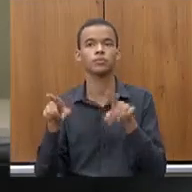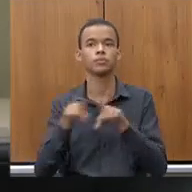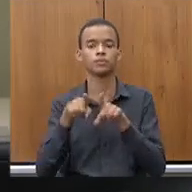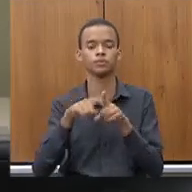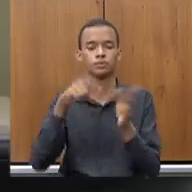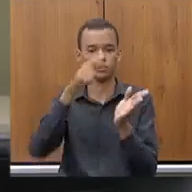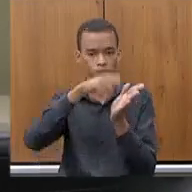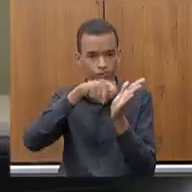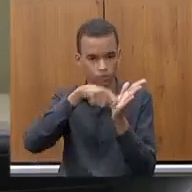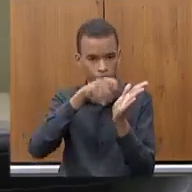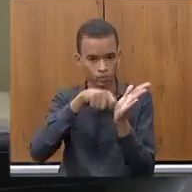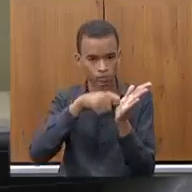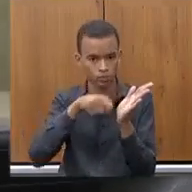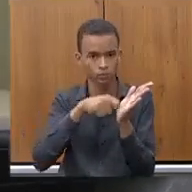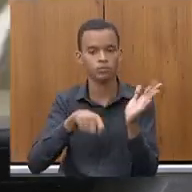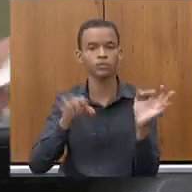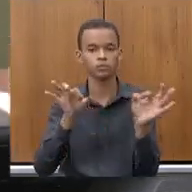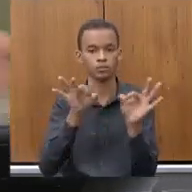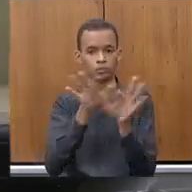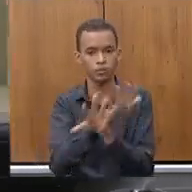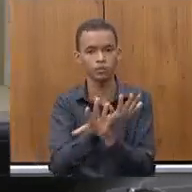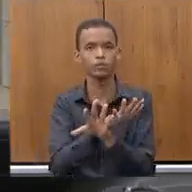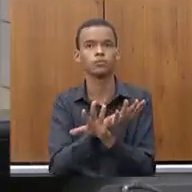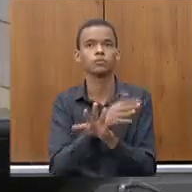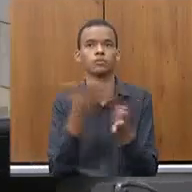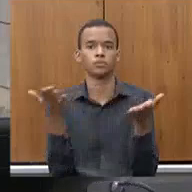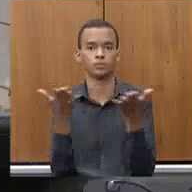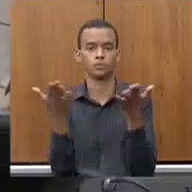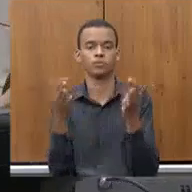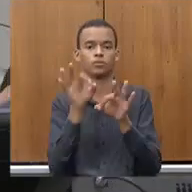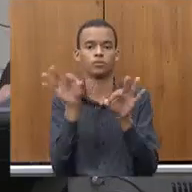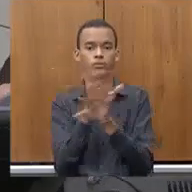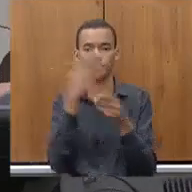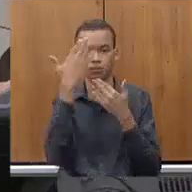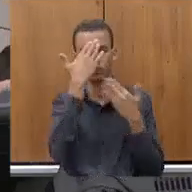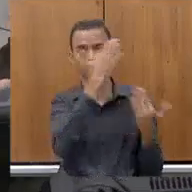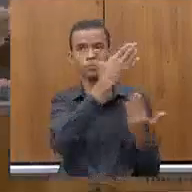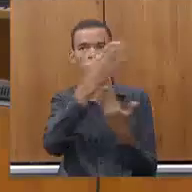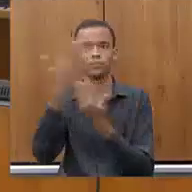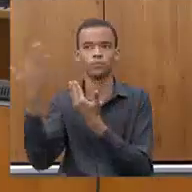lavratura e publicação da ata e encerra os trabalhos. Muito obrigado, gente.